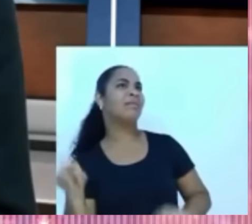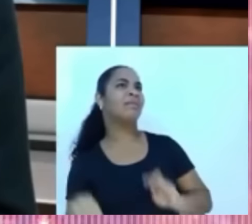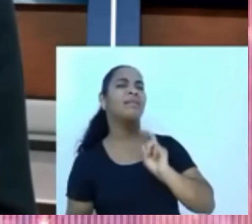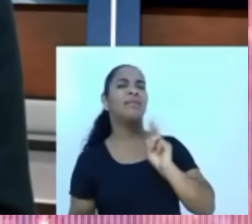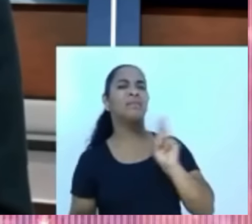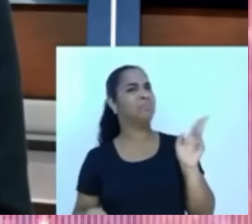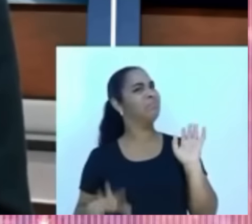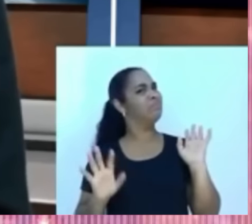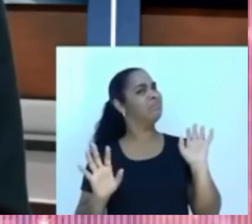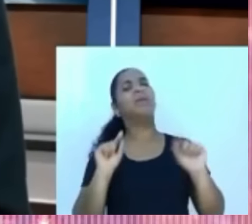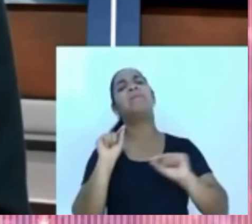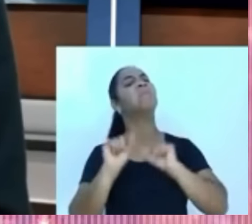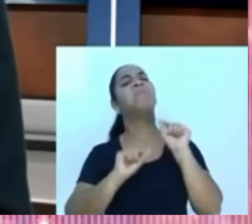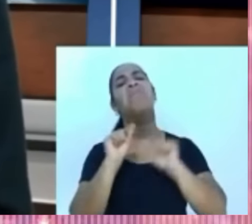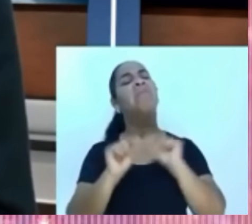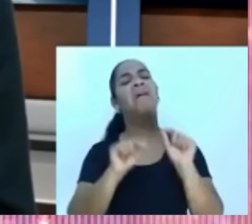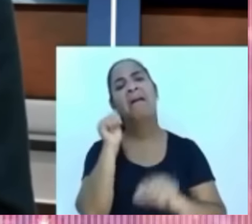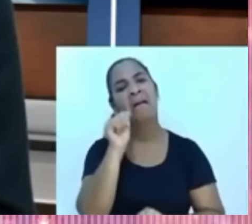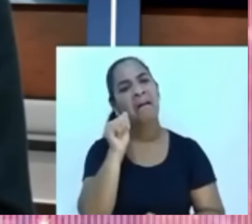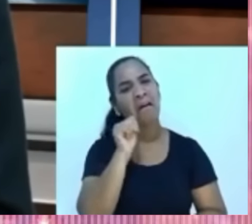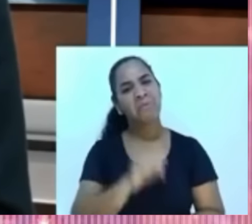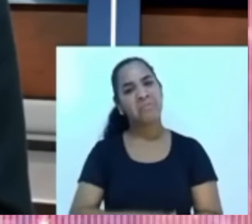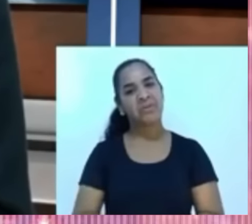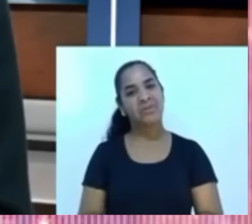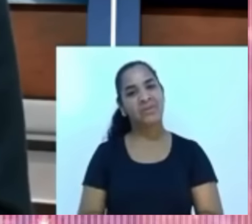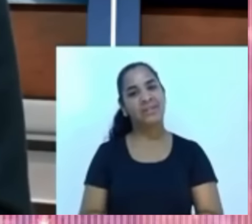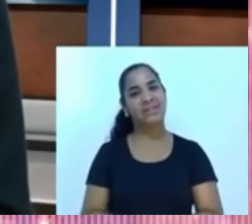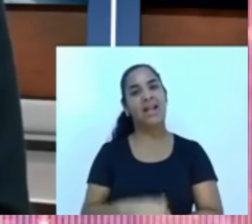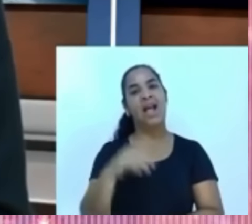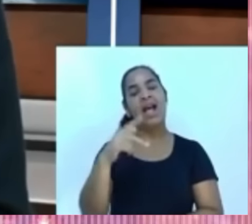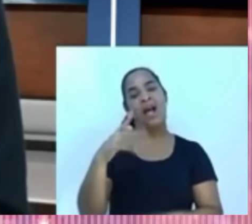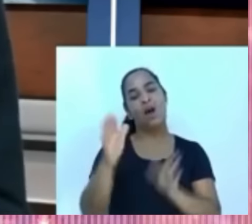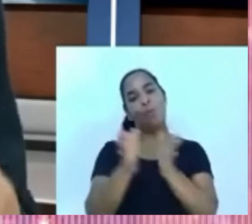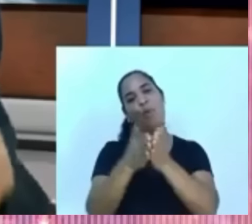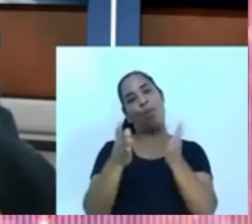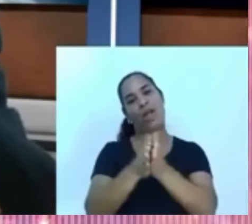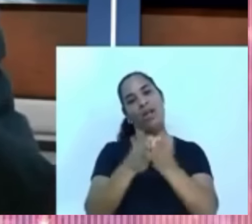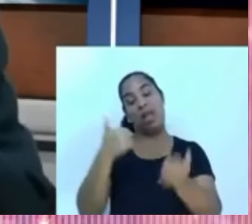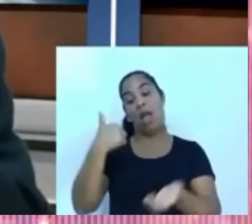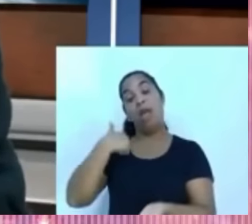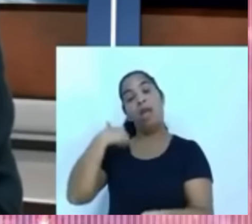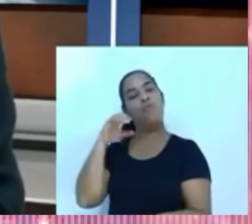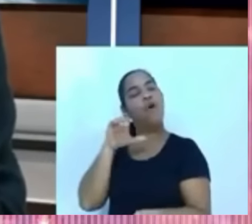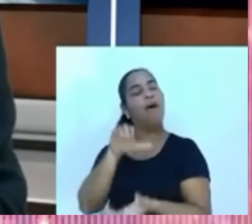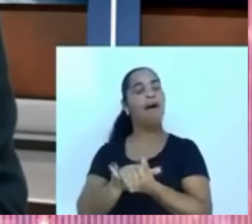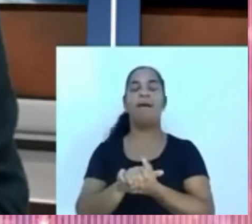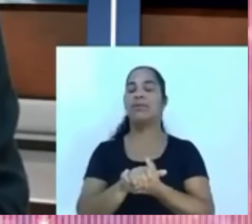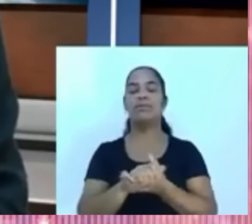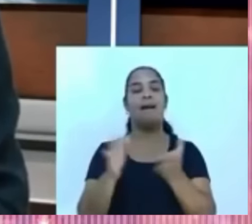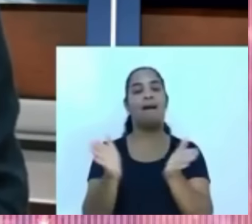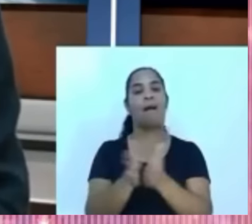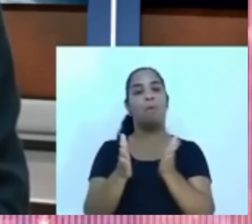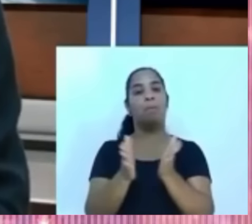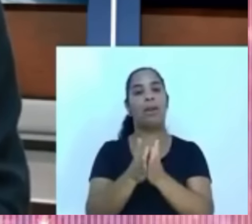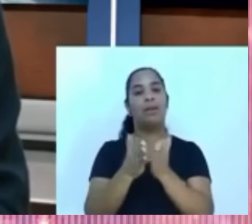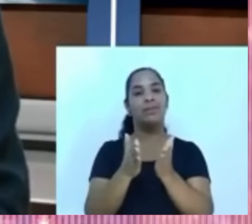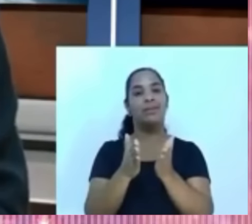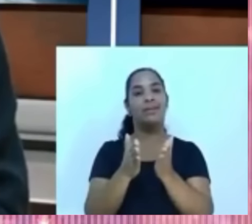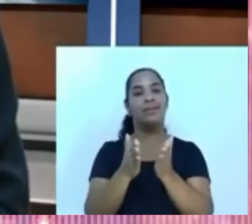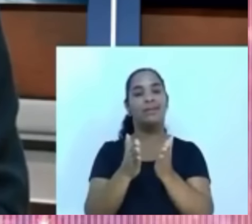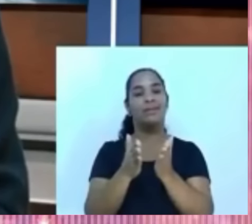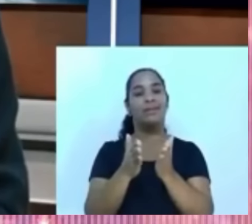quem é ela Francisco a senhora pobreza e ele se consorcia com a pobreza com